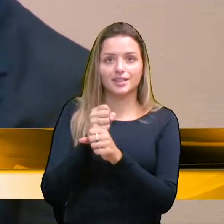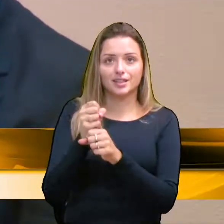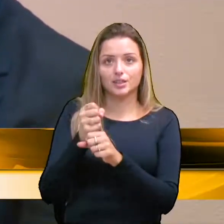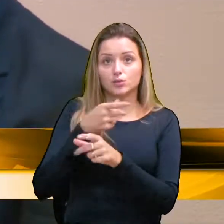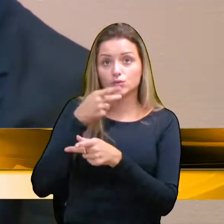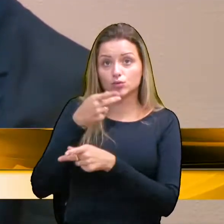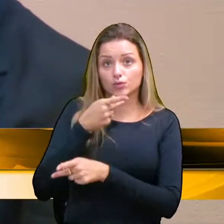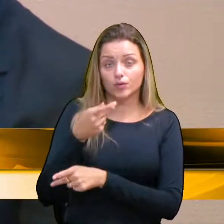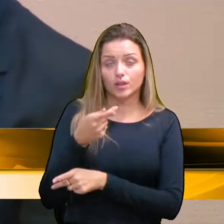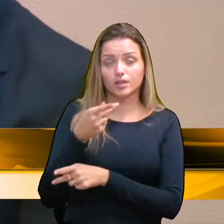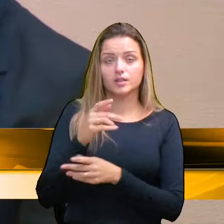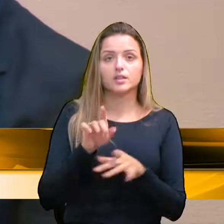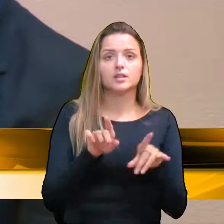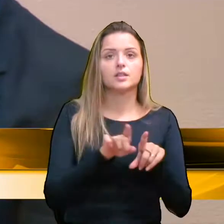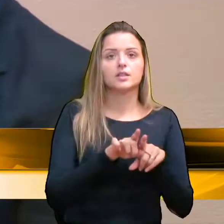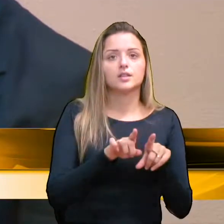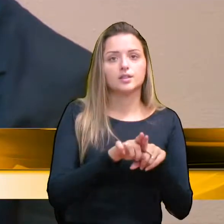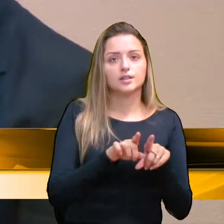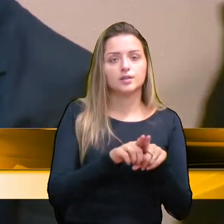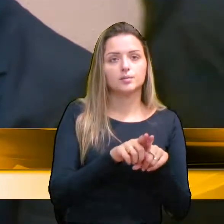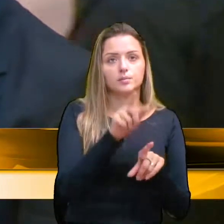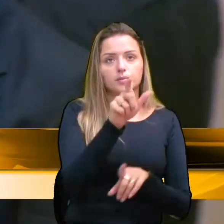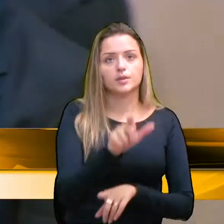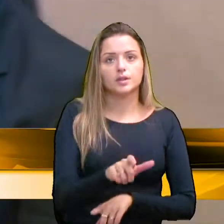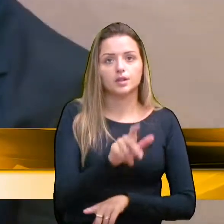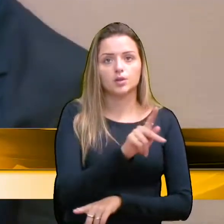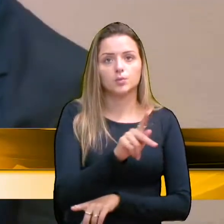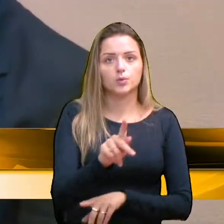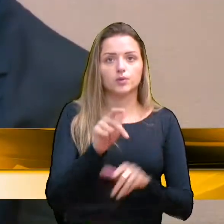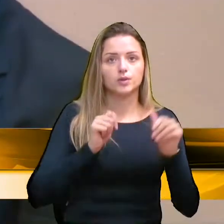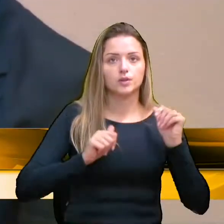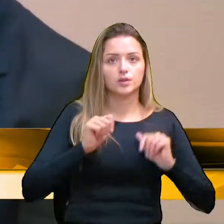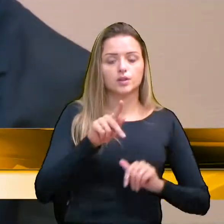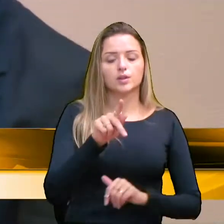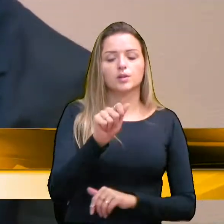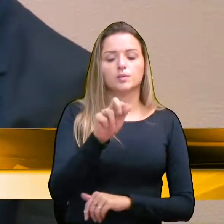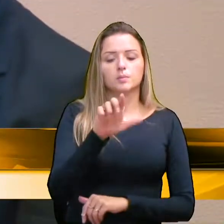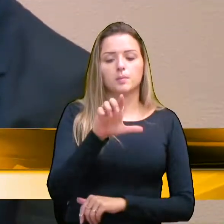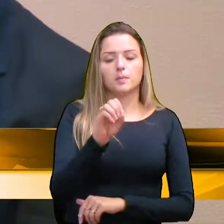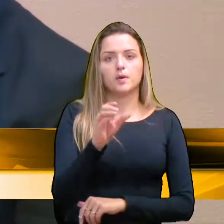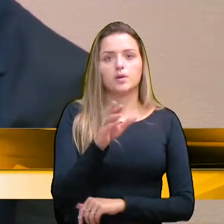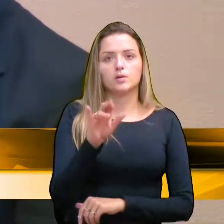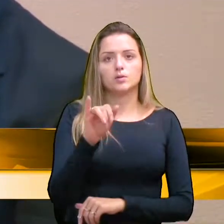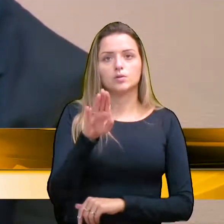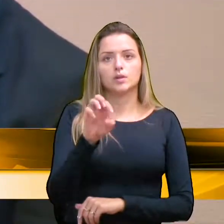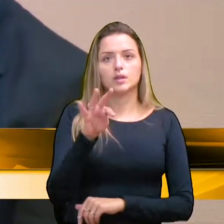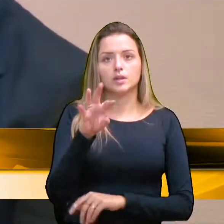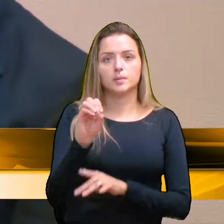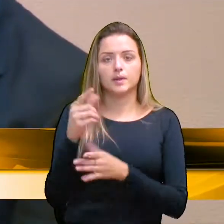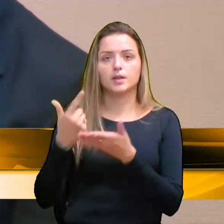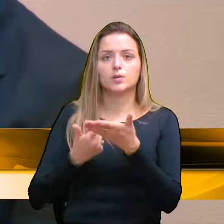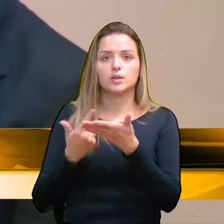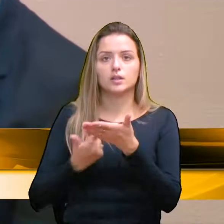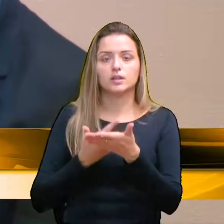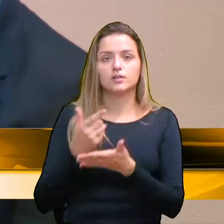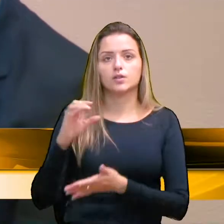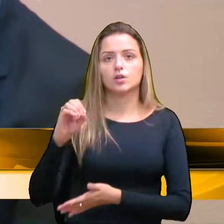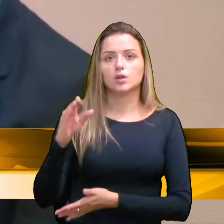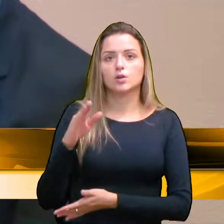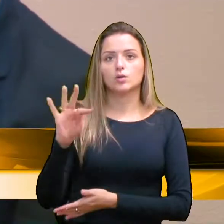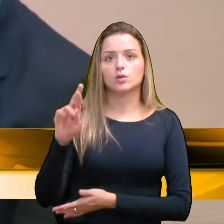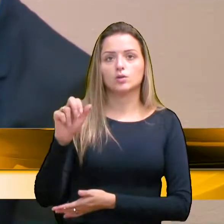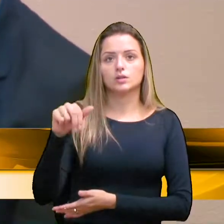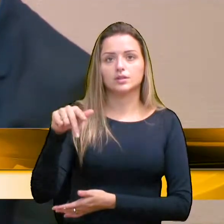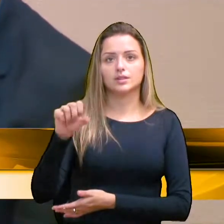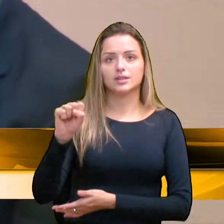E também ao professor e escritor Paulo Ribeiro, que lançou o livro O Transgressor. E um voto de